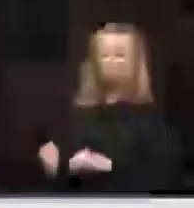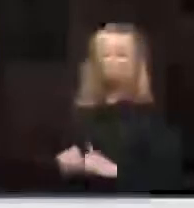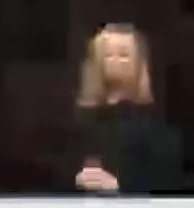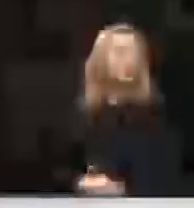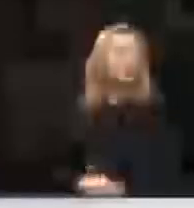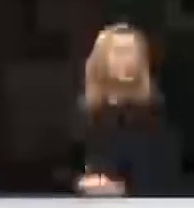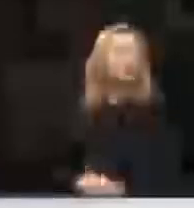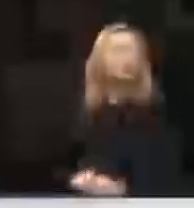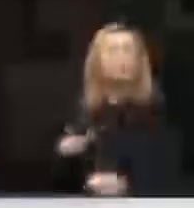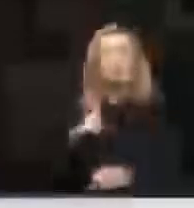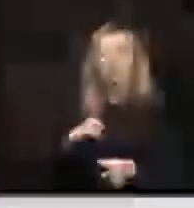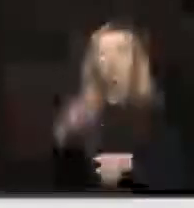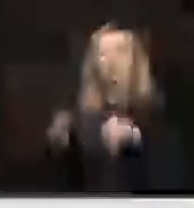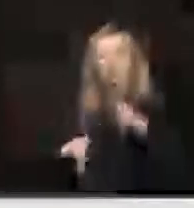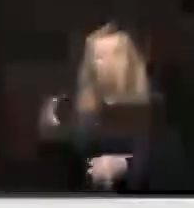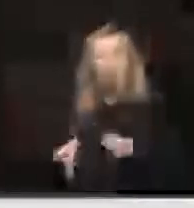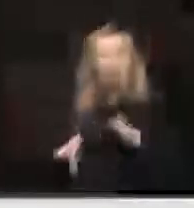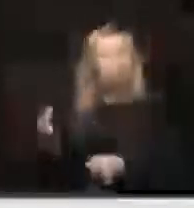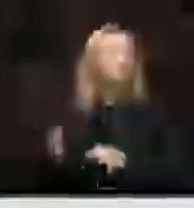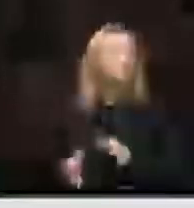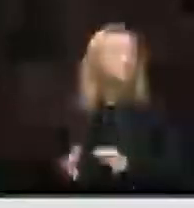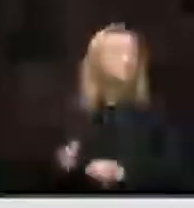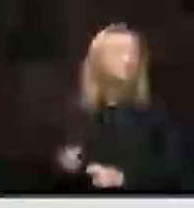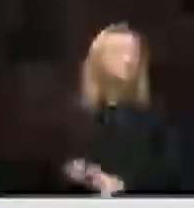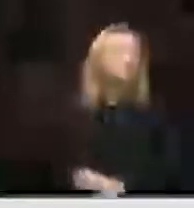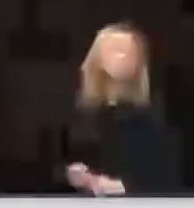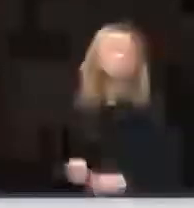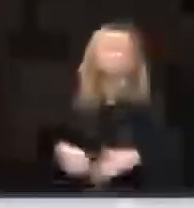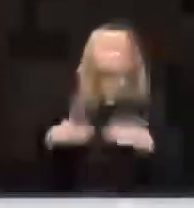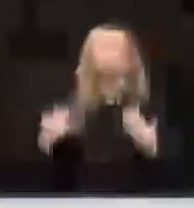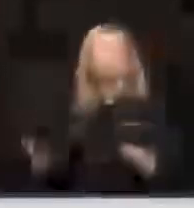ou julgasse. E aí,